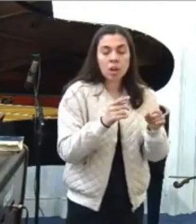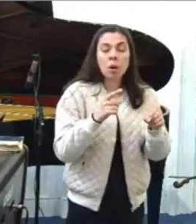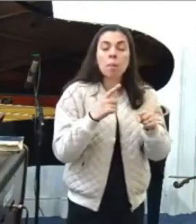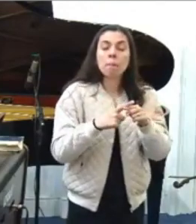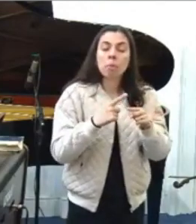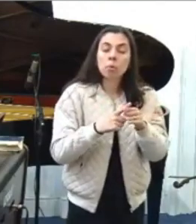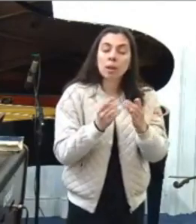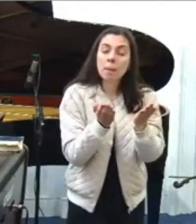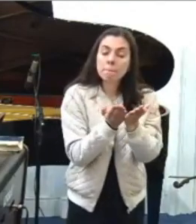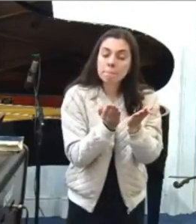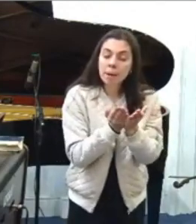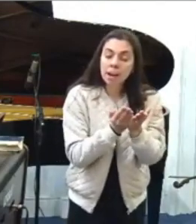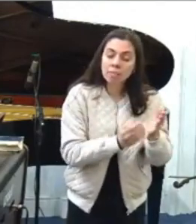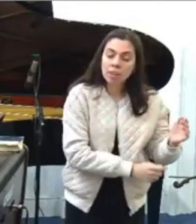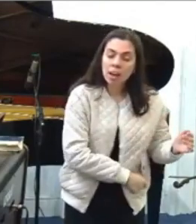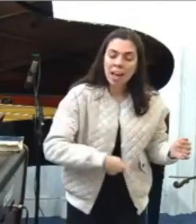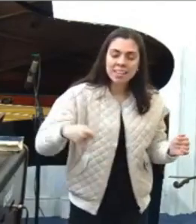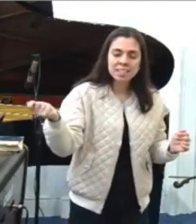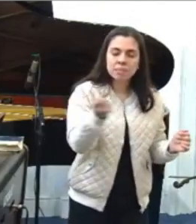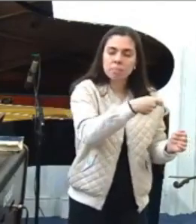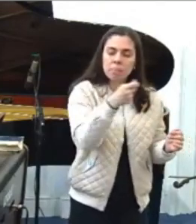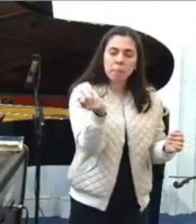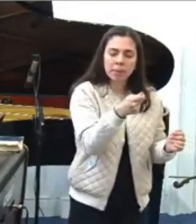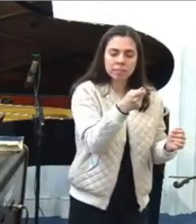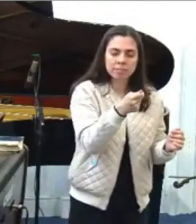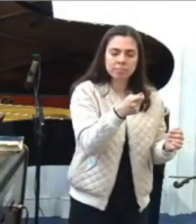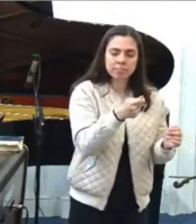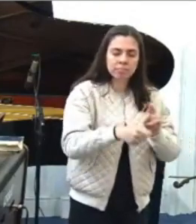nós oramos no nome santo de Cristo Jesus. Amém.